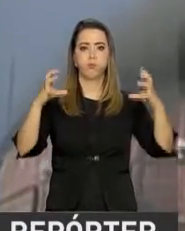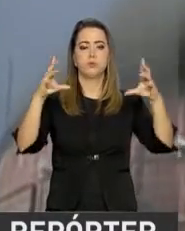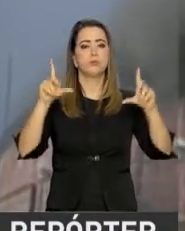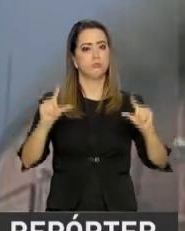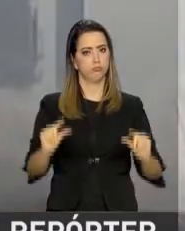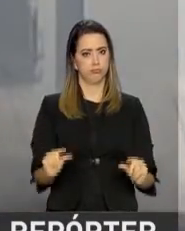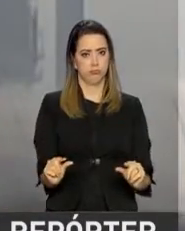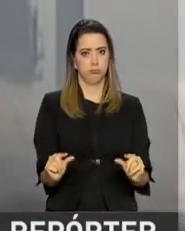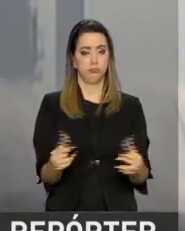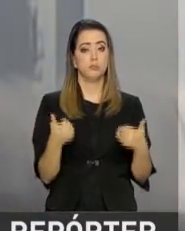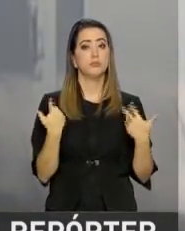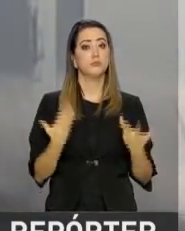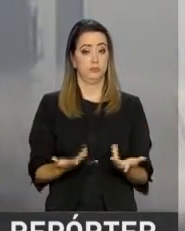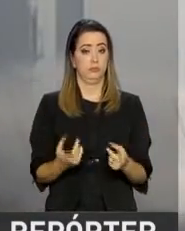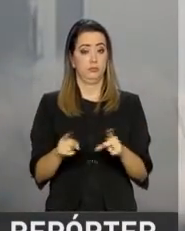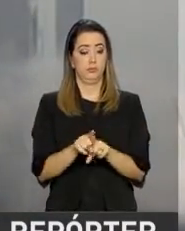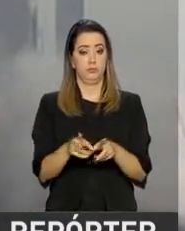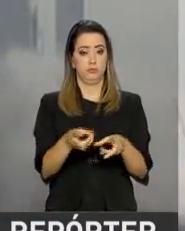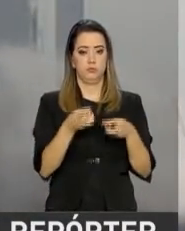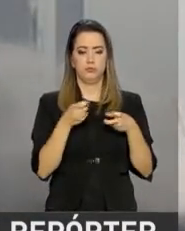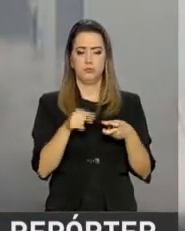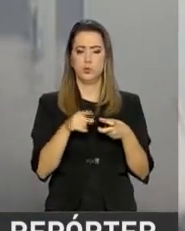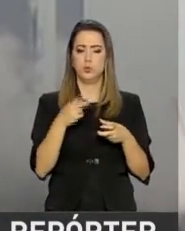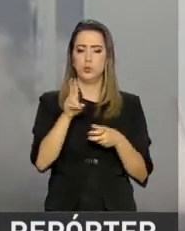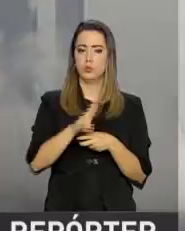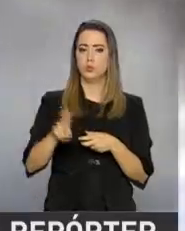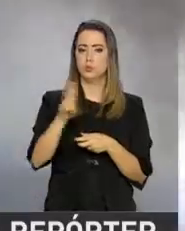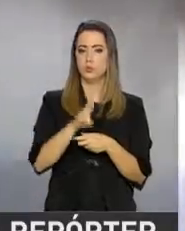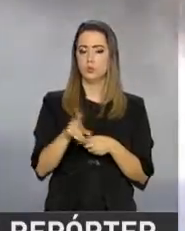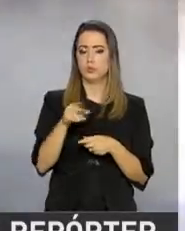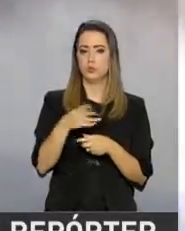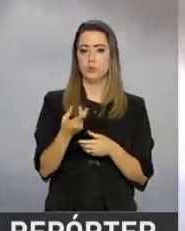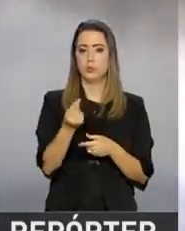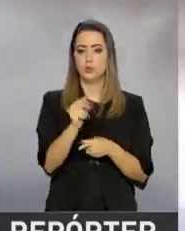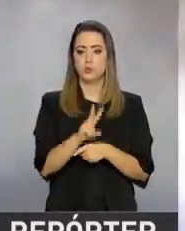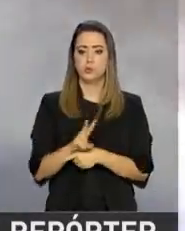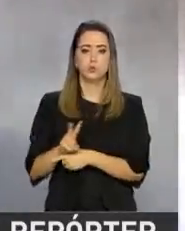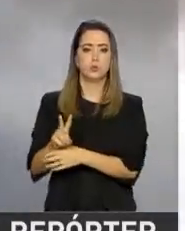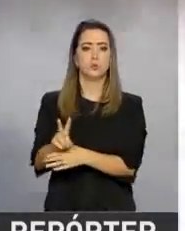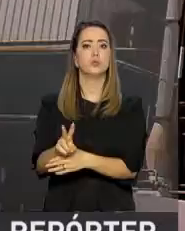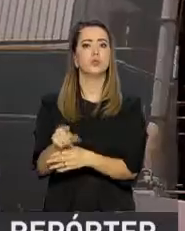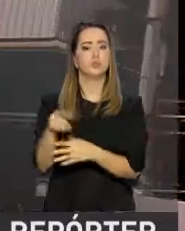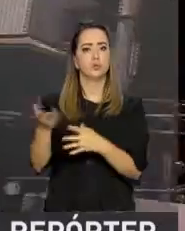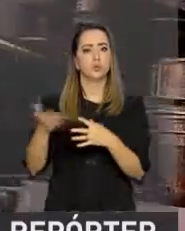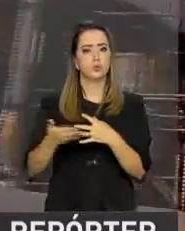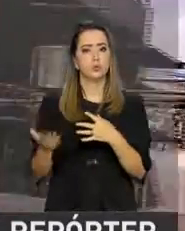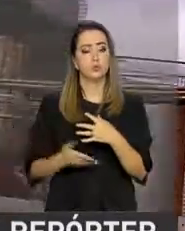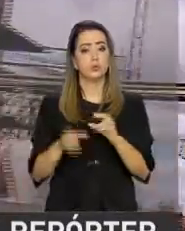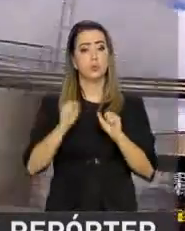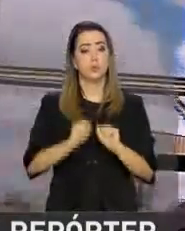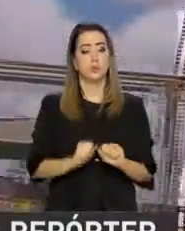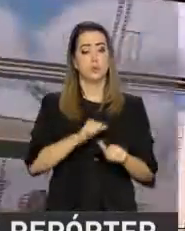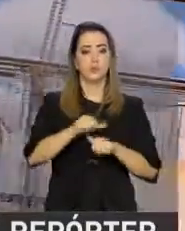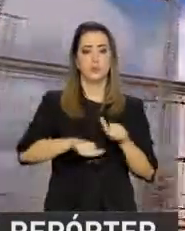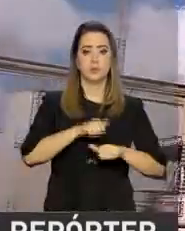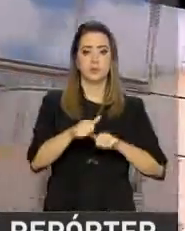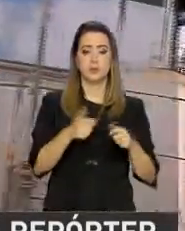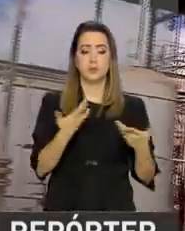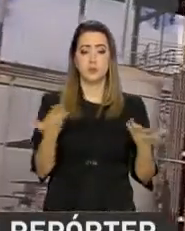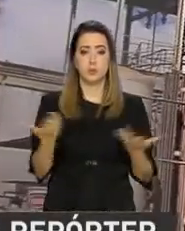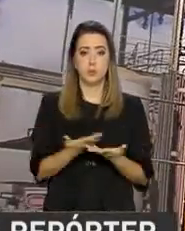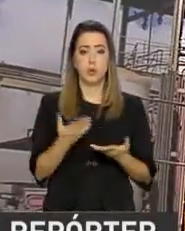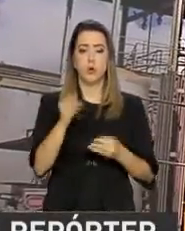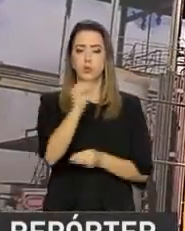efeito estufa para isso prevê instrumentos como os chamados créditos de descarbonização que vão permitir transformar a produção